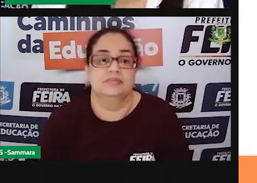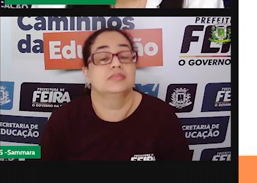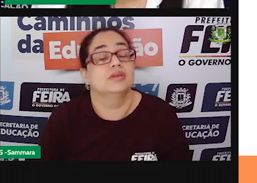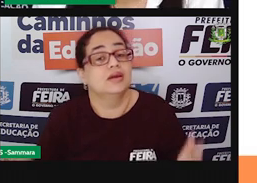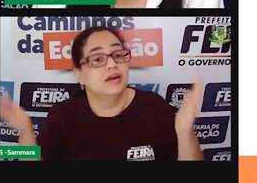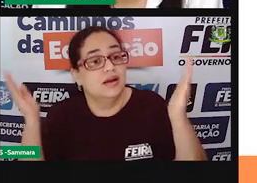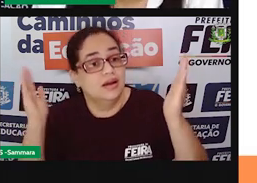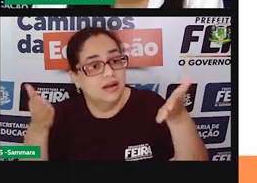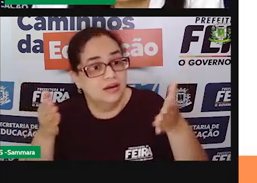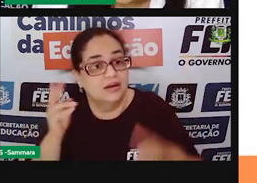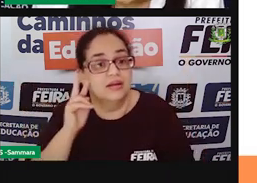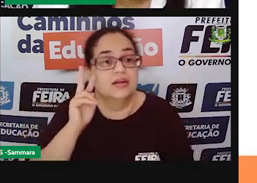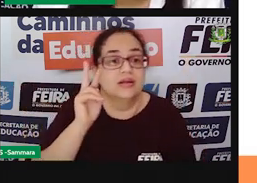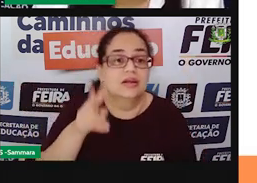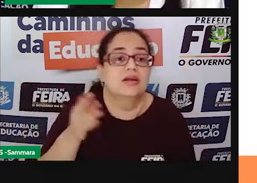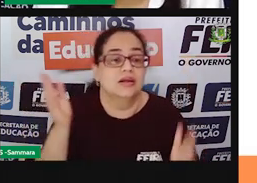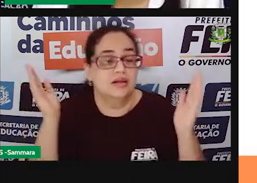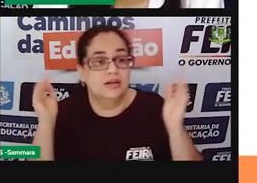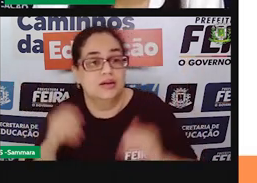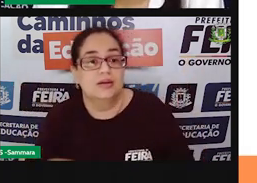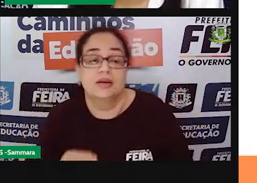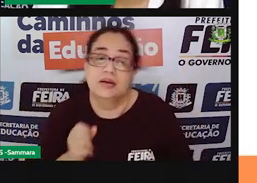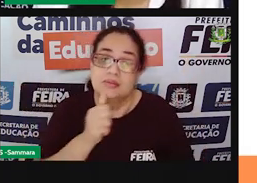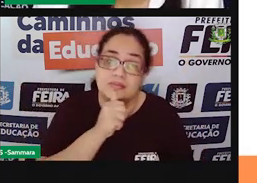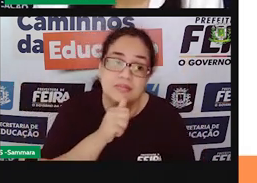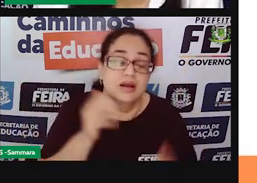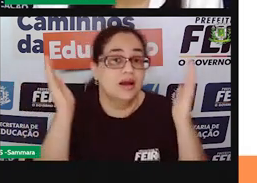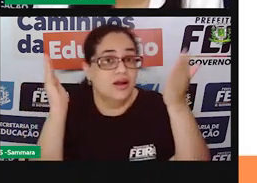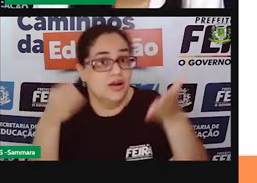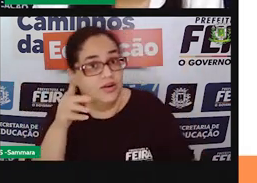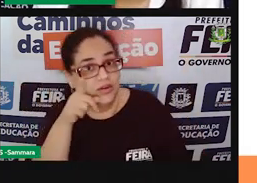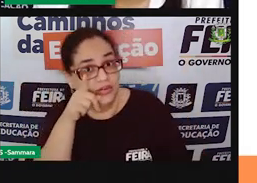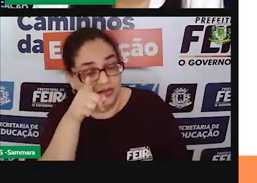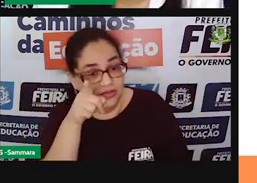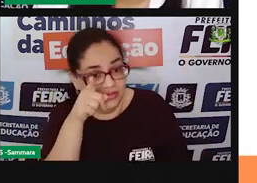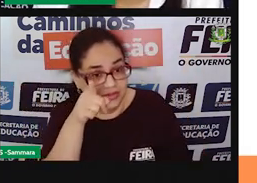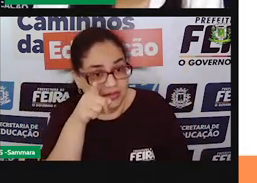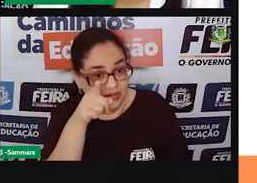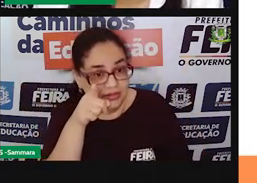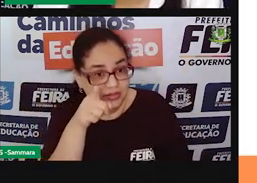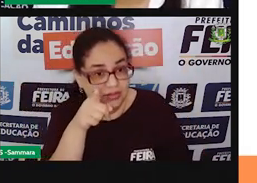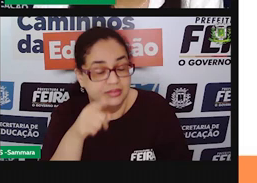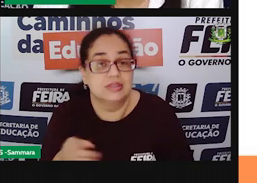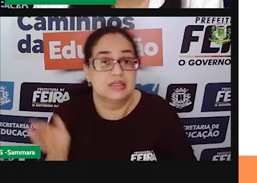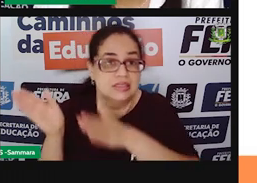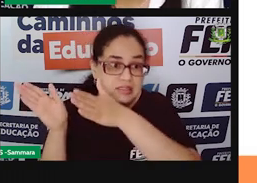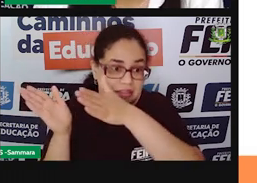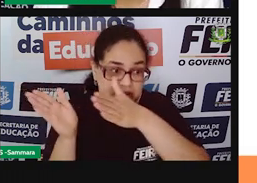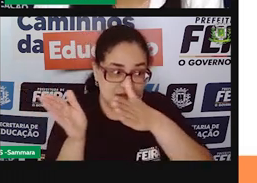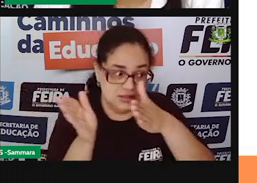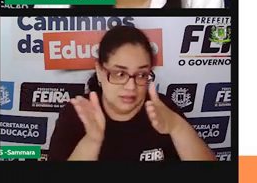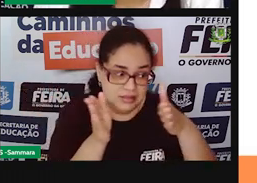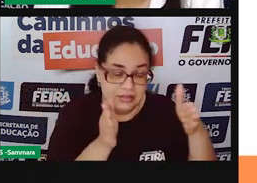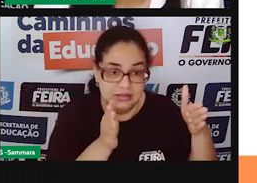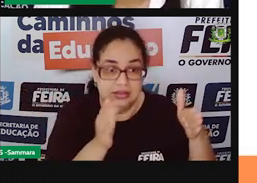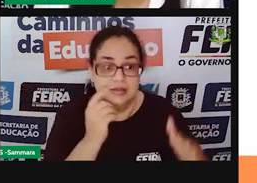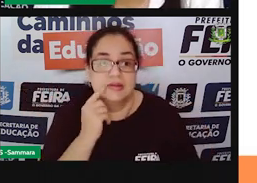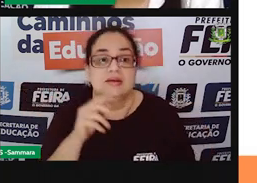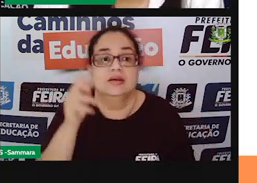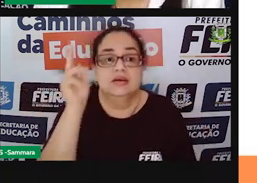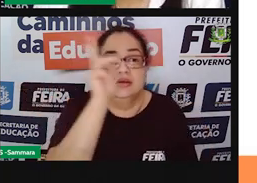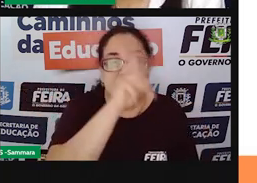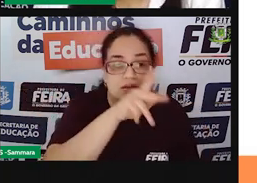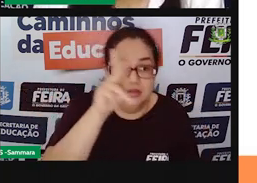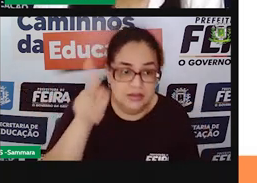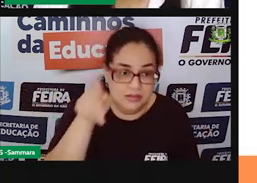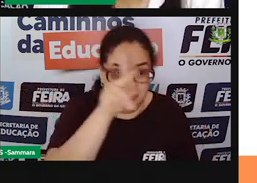E aí, por enquanto é só isso, né? Agora é com você. Dê seguimento aí diante das orientações que a Pró lhe deu